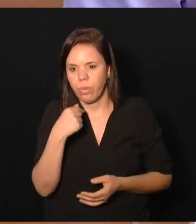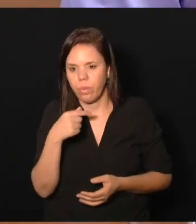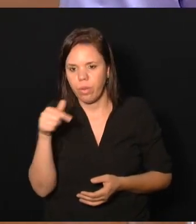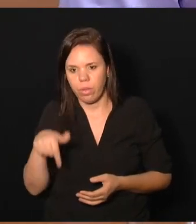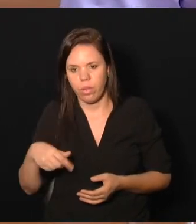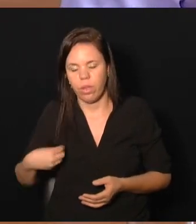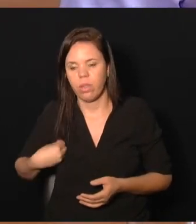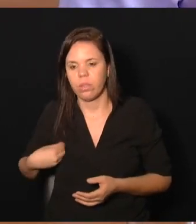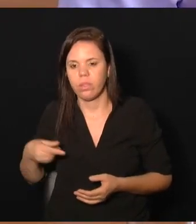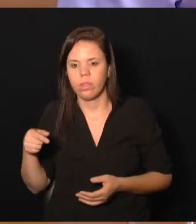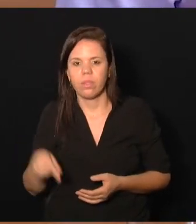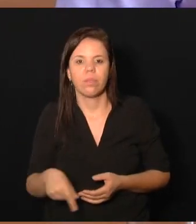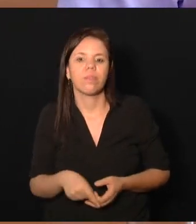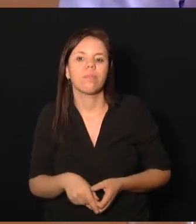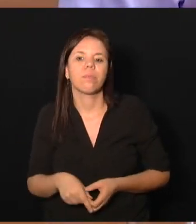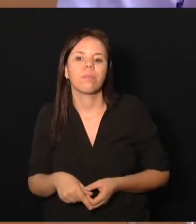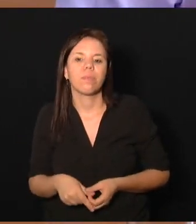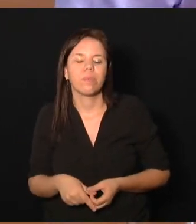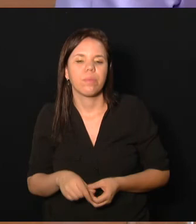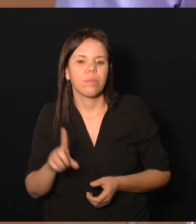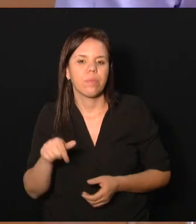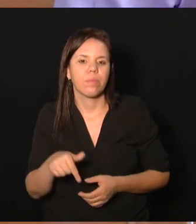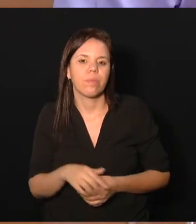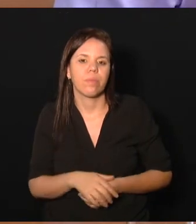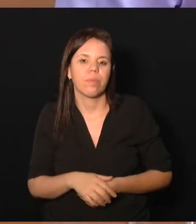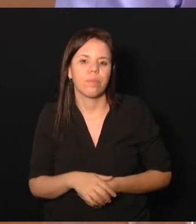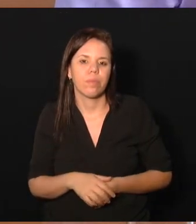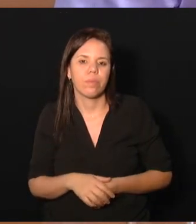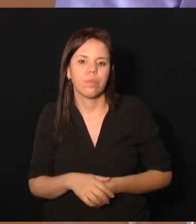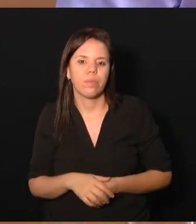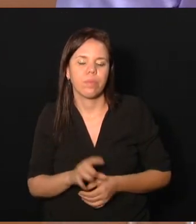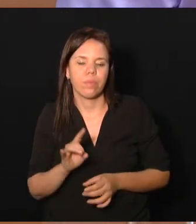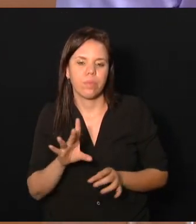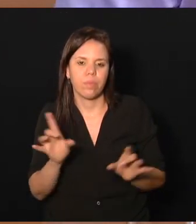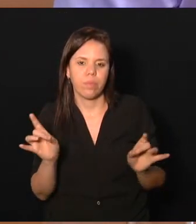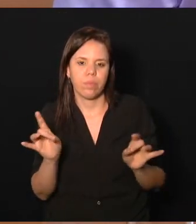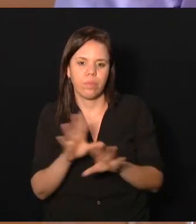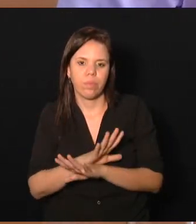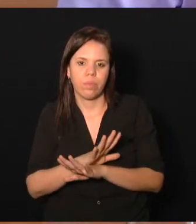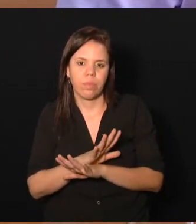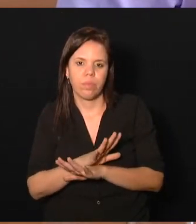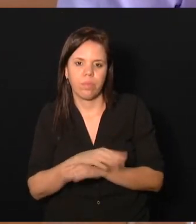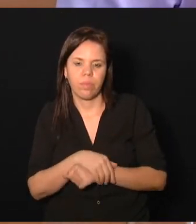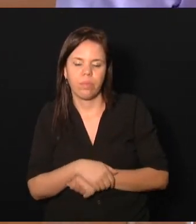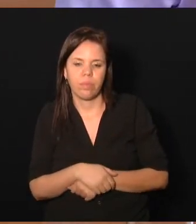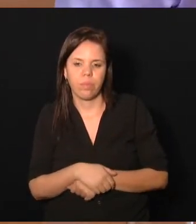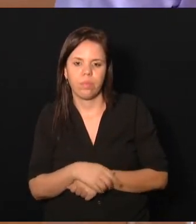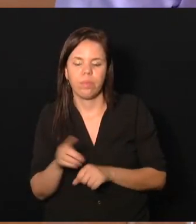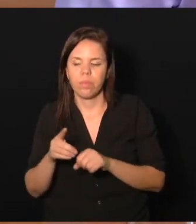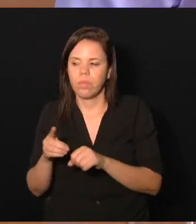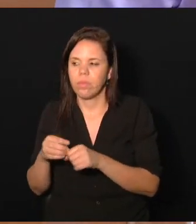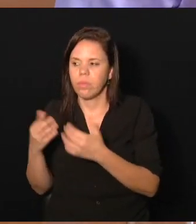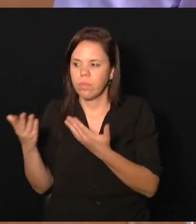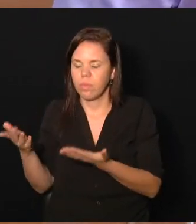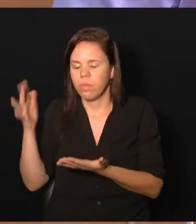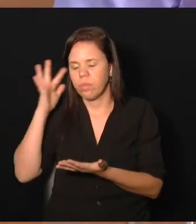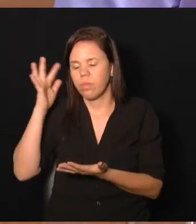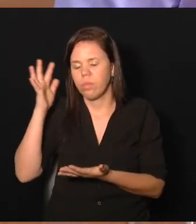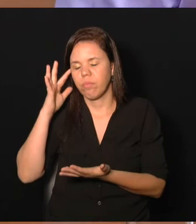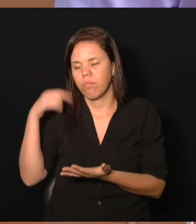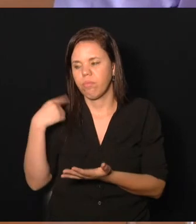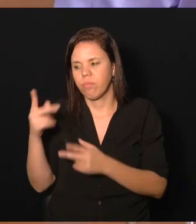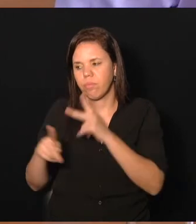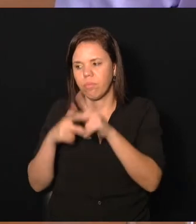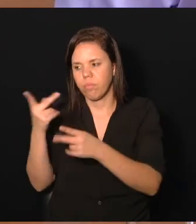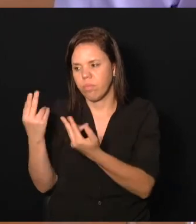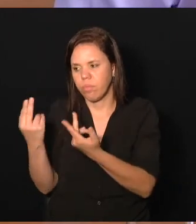tá? E é isso aí. Terminando, né? E, doutor, nosso sonho é que pessoas